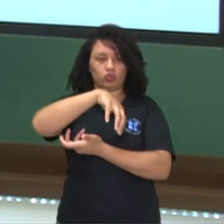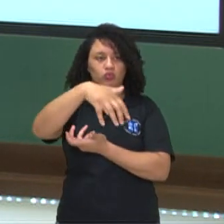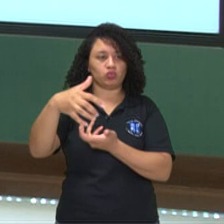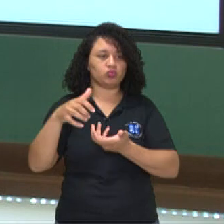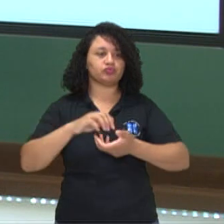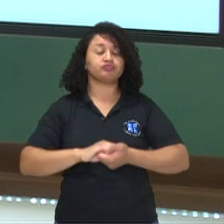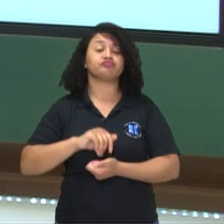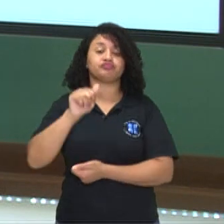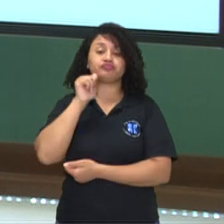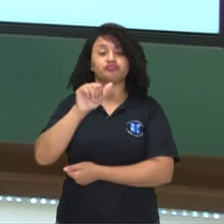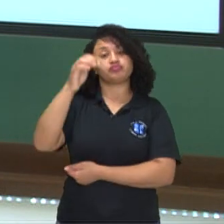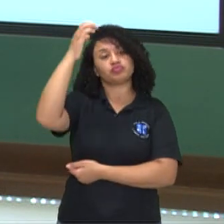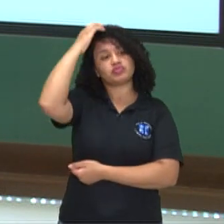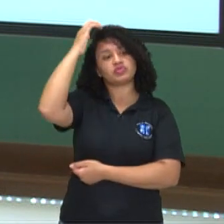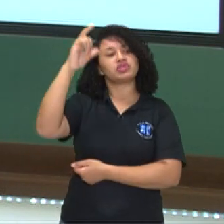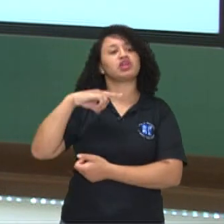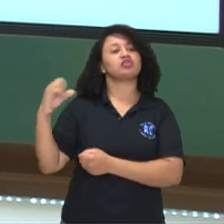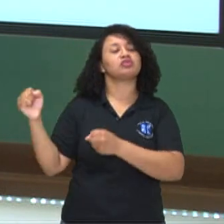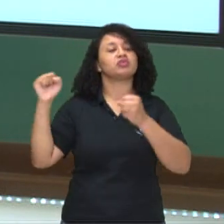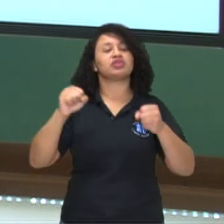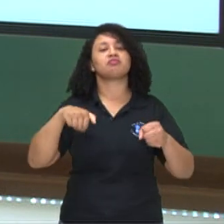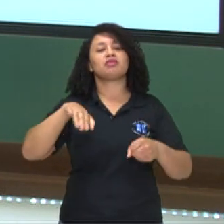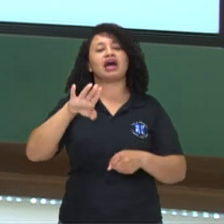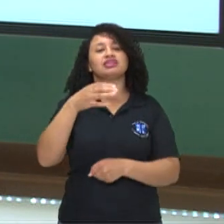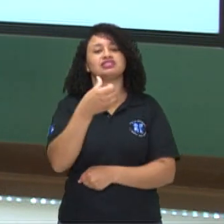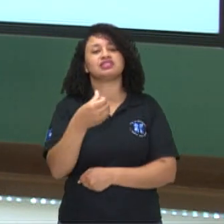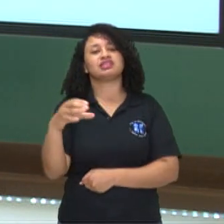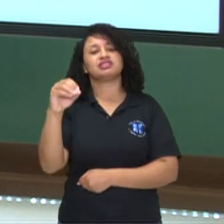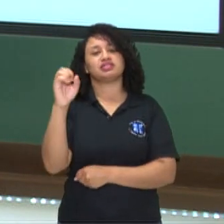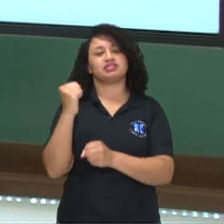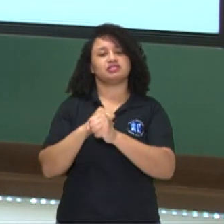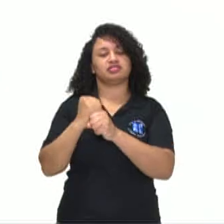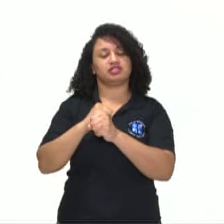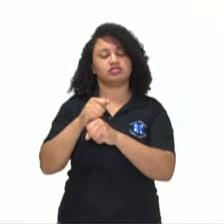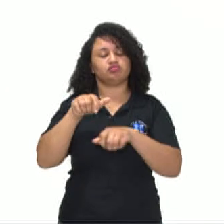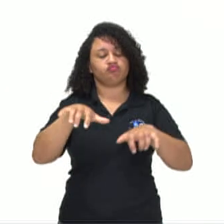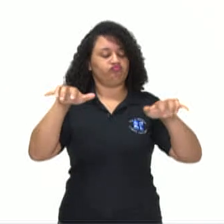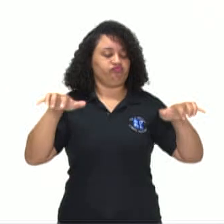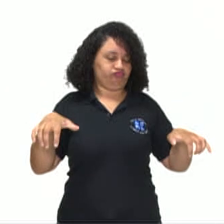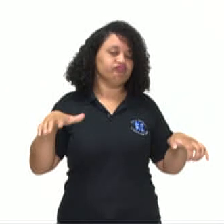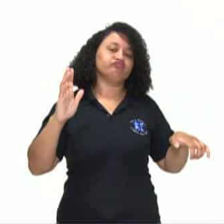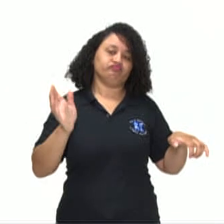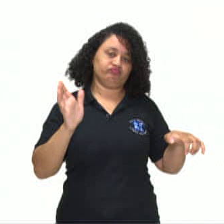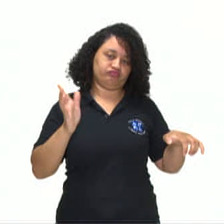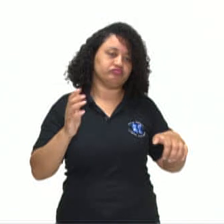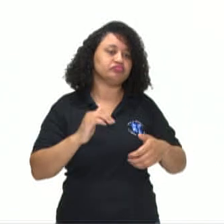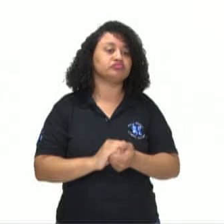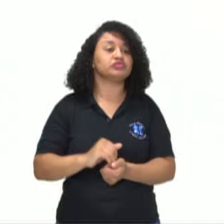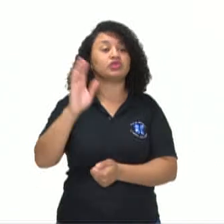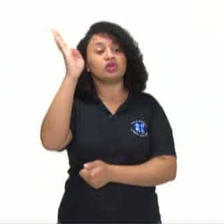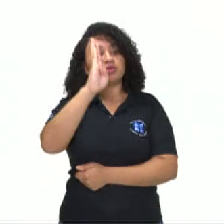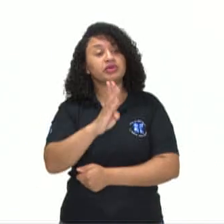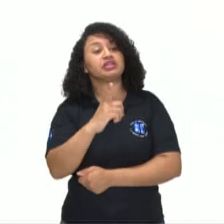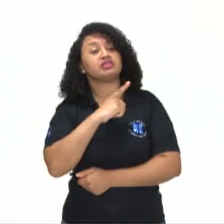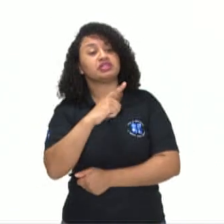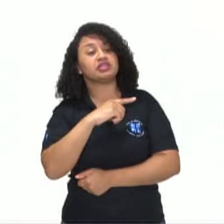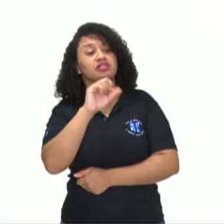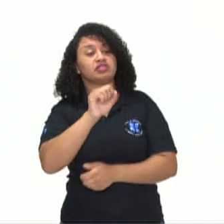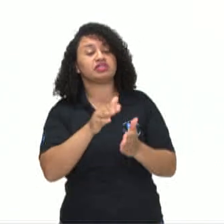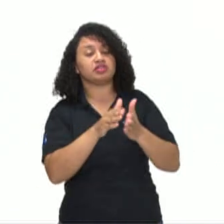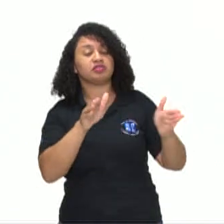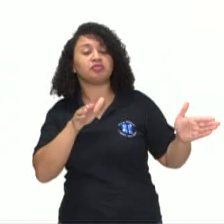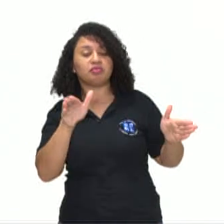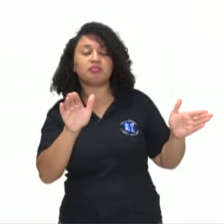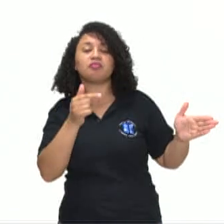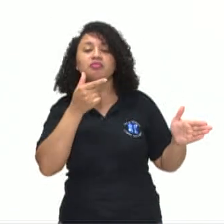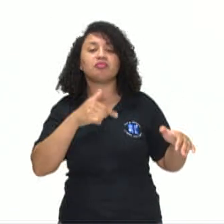Rainha Elizabeth está aí no poder há mais de 60 anos. O Brasil teve sim um período de monarquia